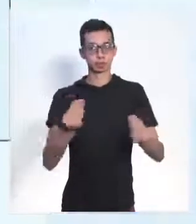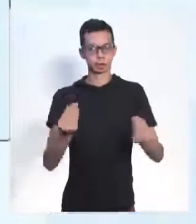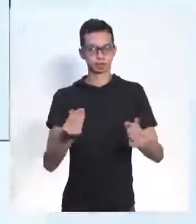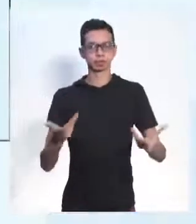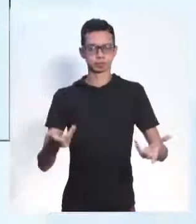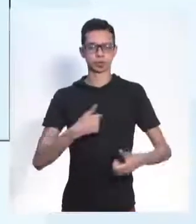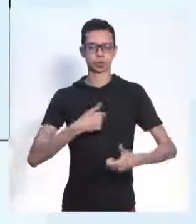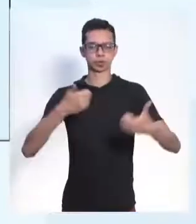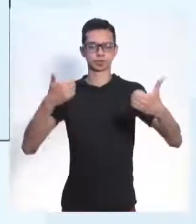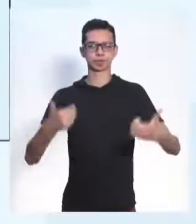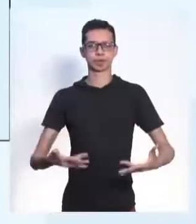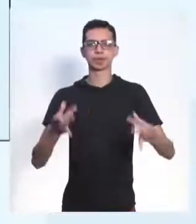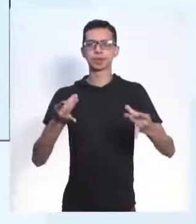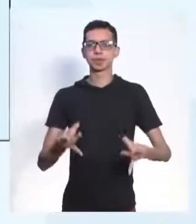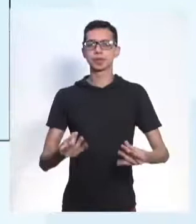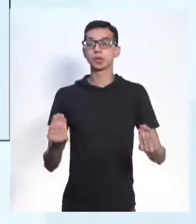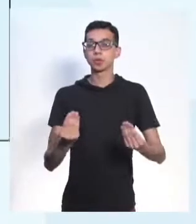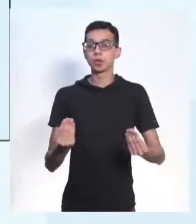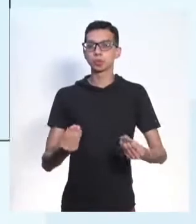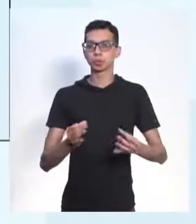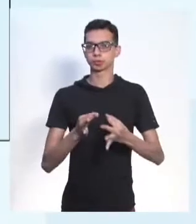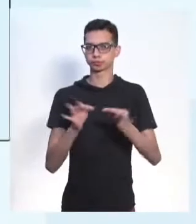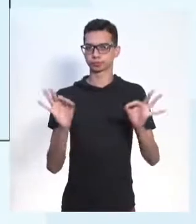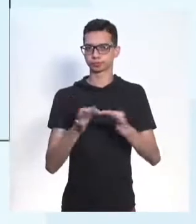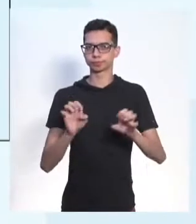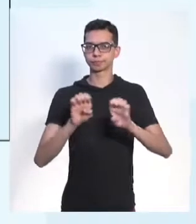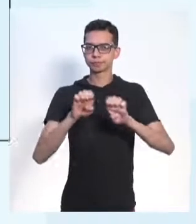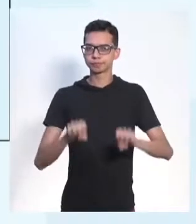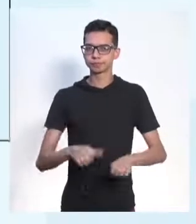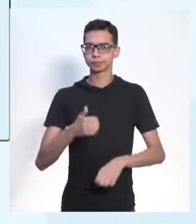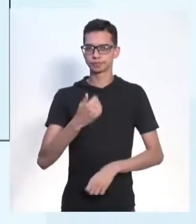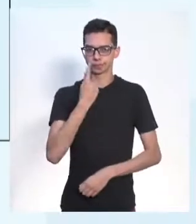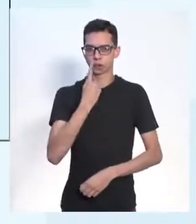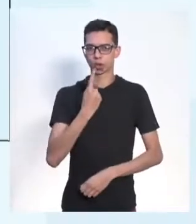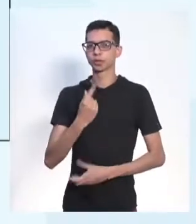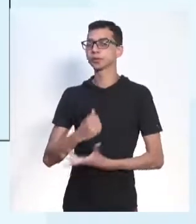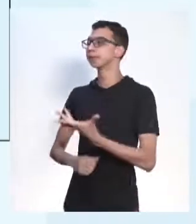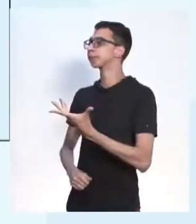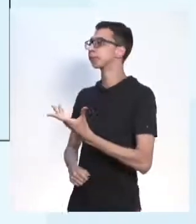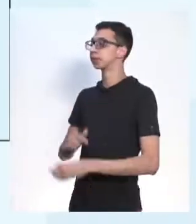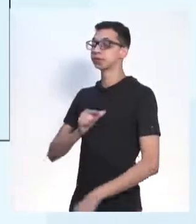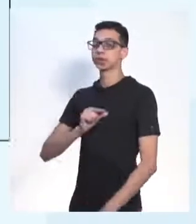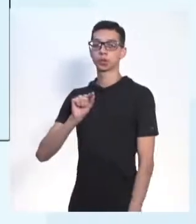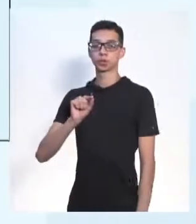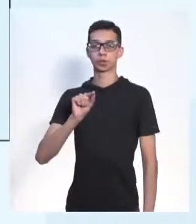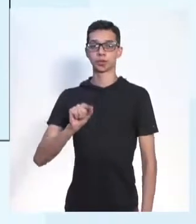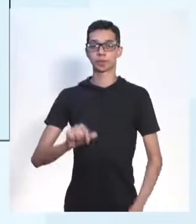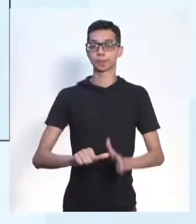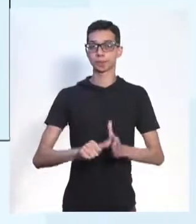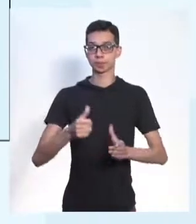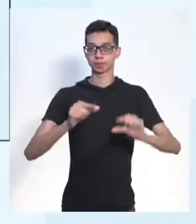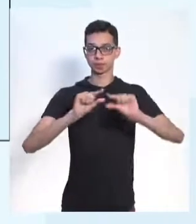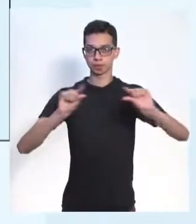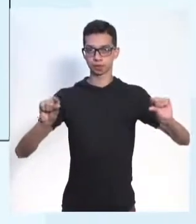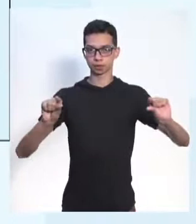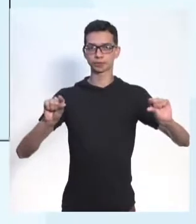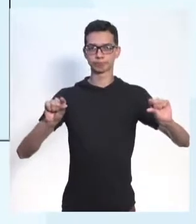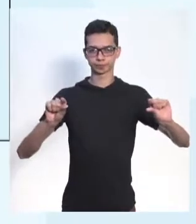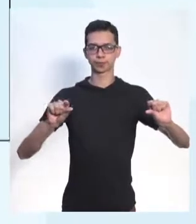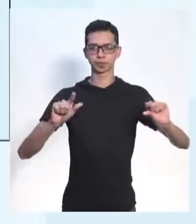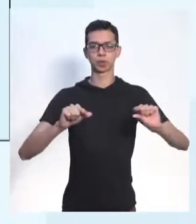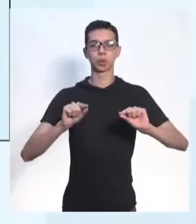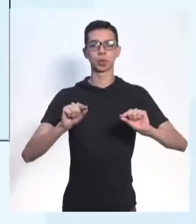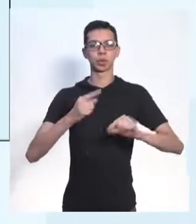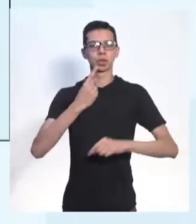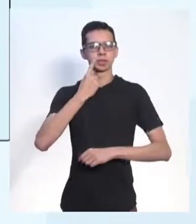aí eu vou explicar para vocês aí como é que são essas estruturas. Olha só, você tem lá, the experiment was successful, que o experimento